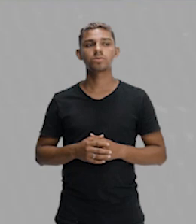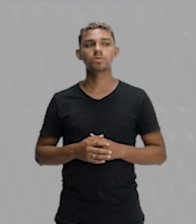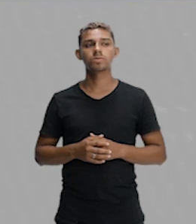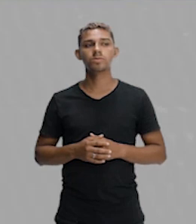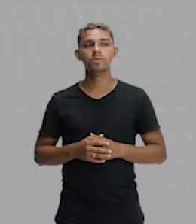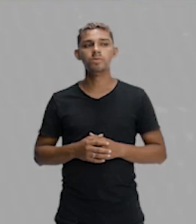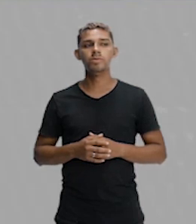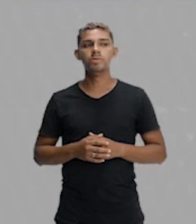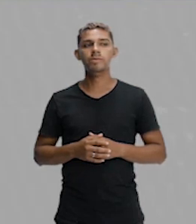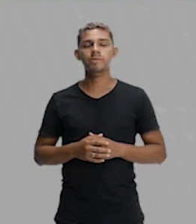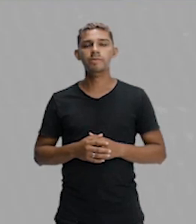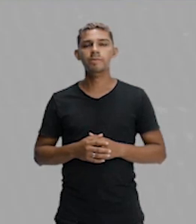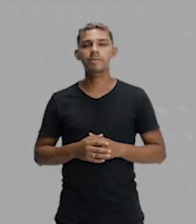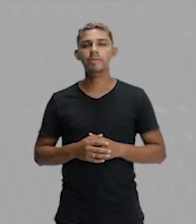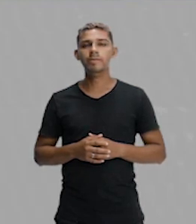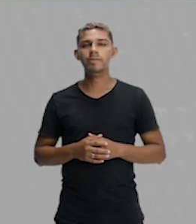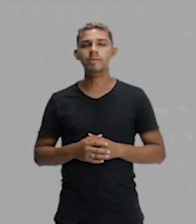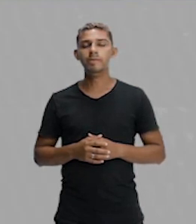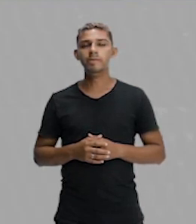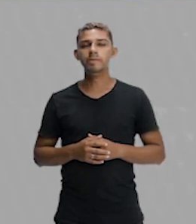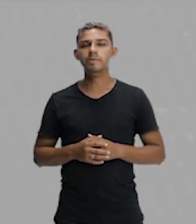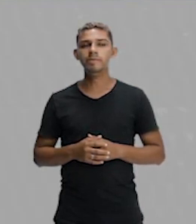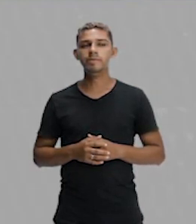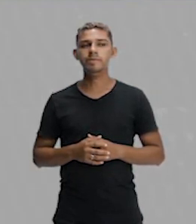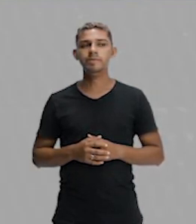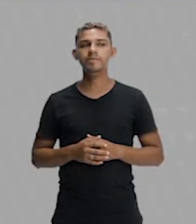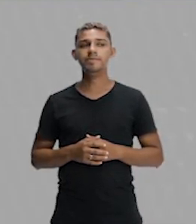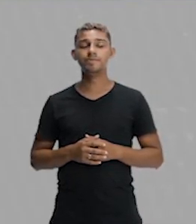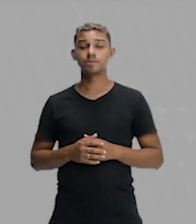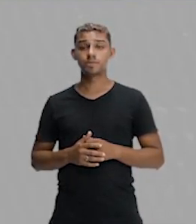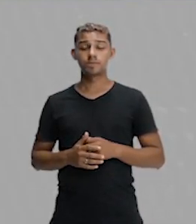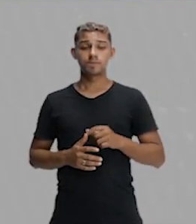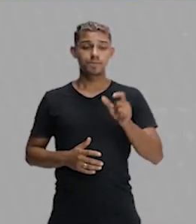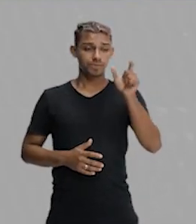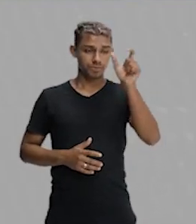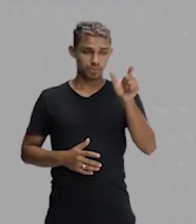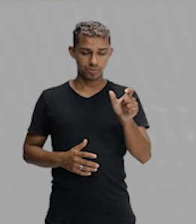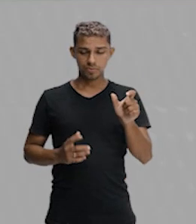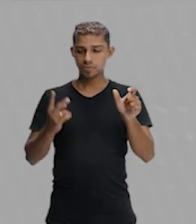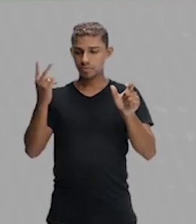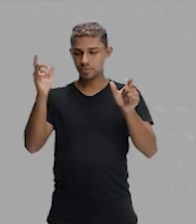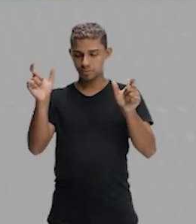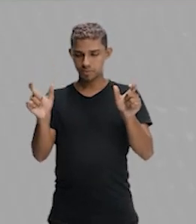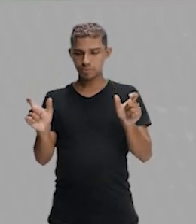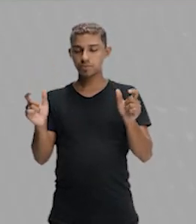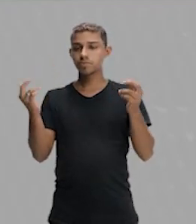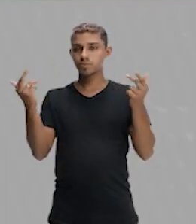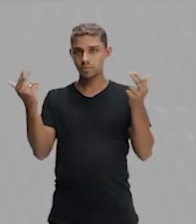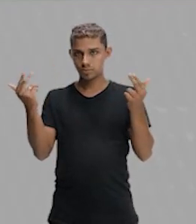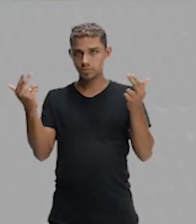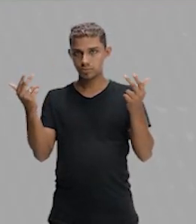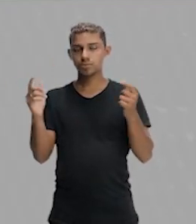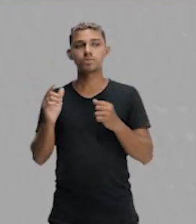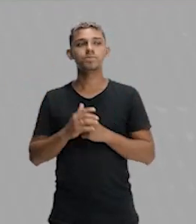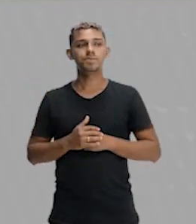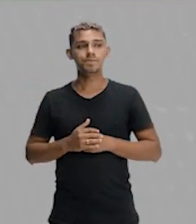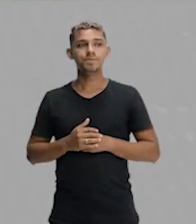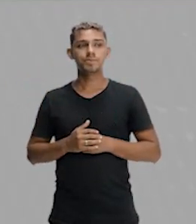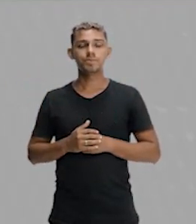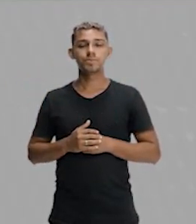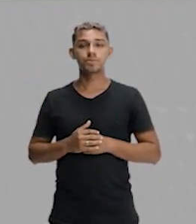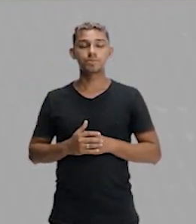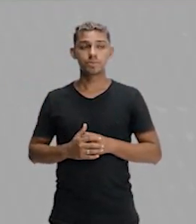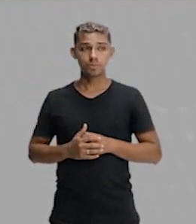a densidade sobre 2 vezes a permissividade. 12 dividido por 2, nós já